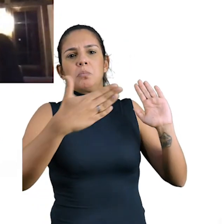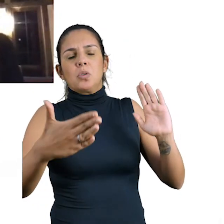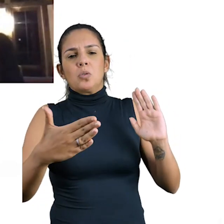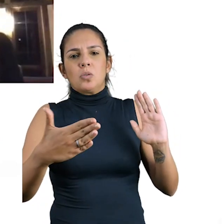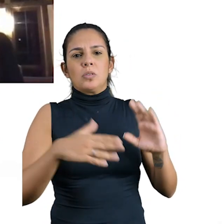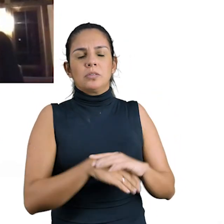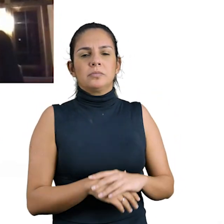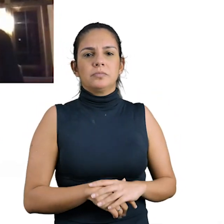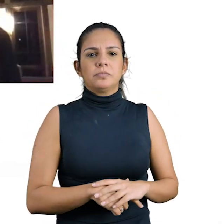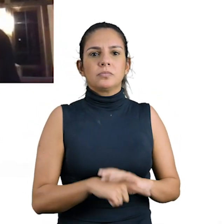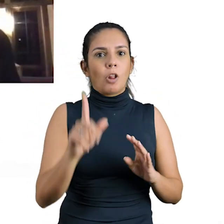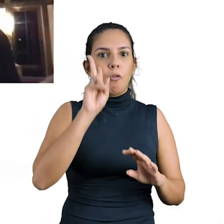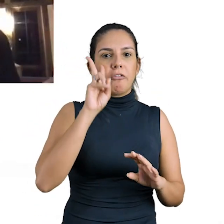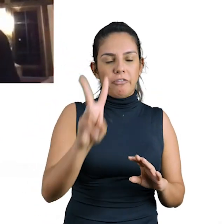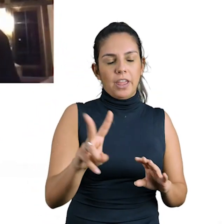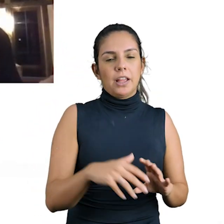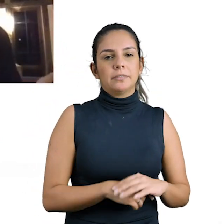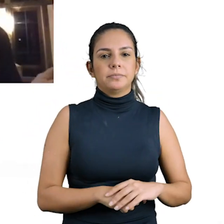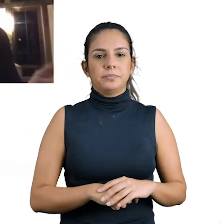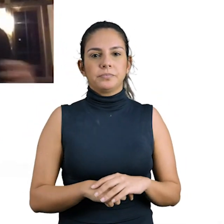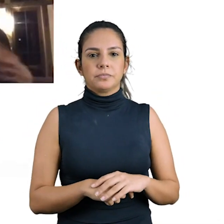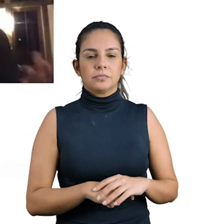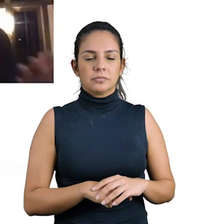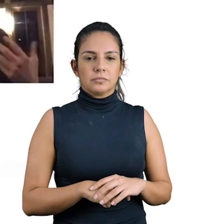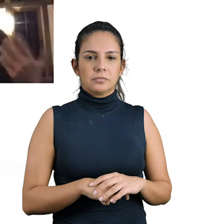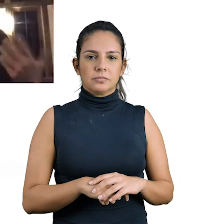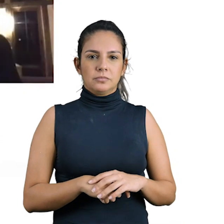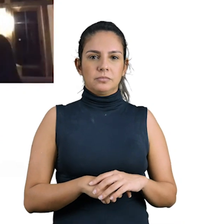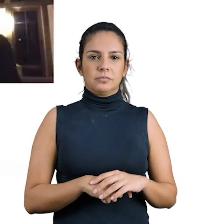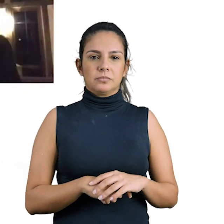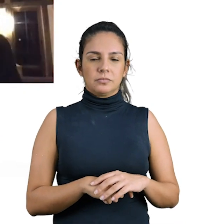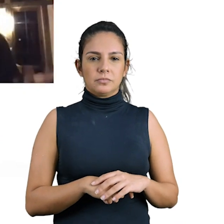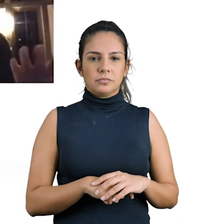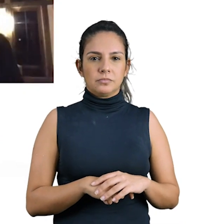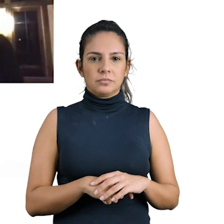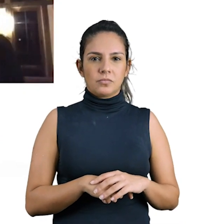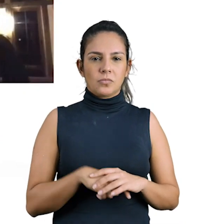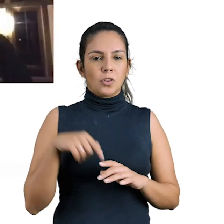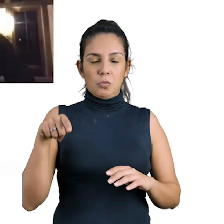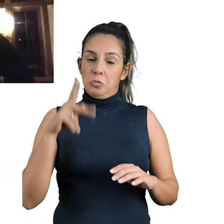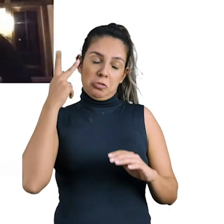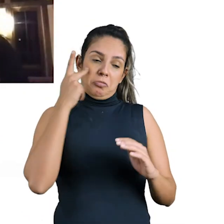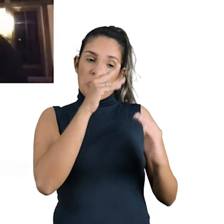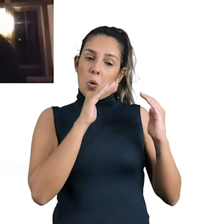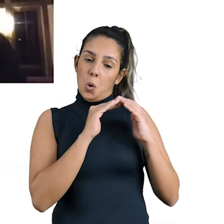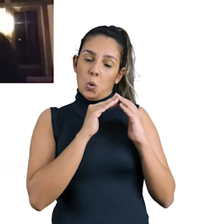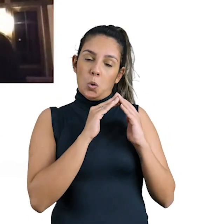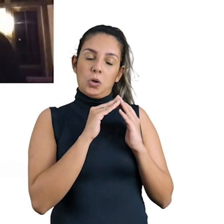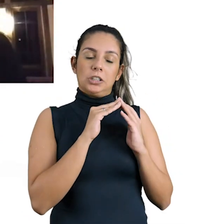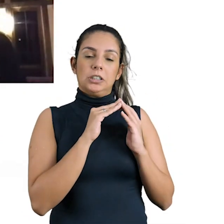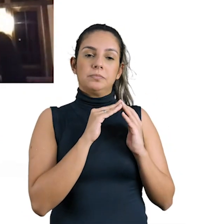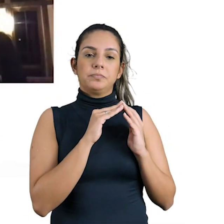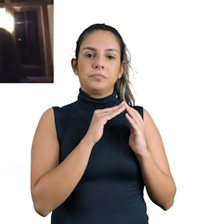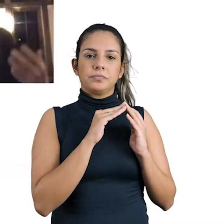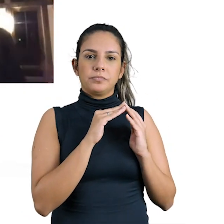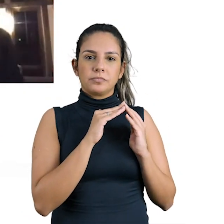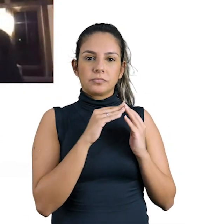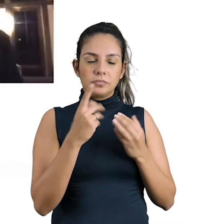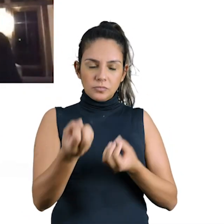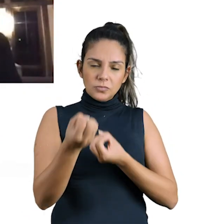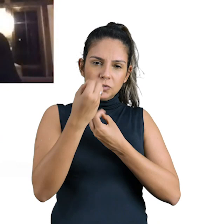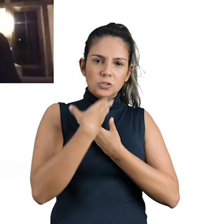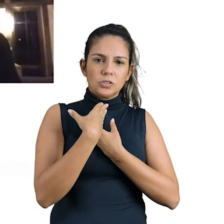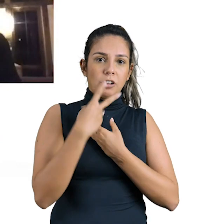resolveu não enxergar, né? Eu costumo dizer, Afonso, não sei se você concorda, que nos é dado